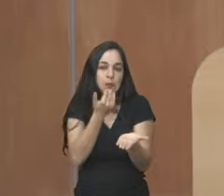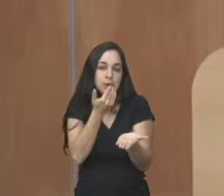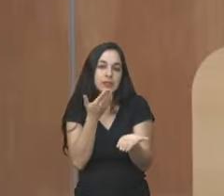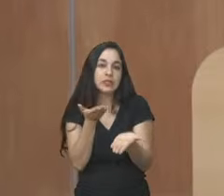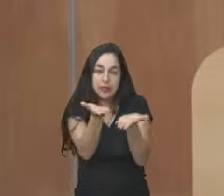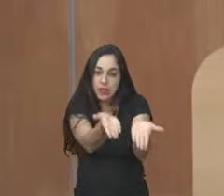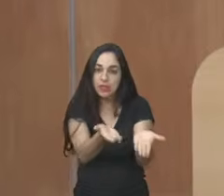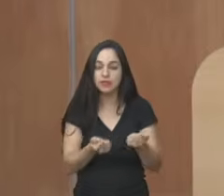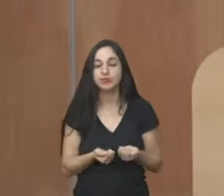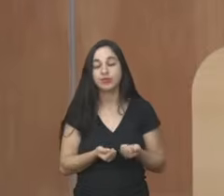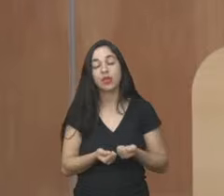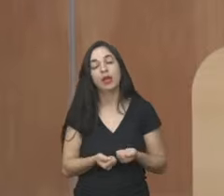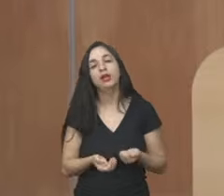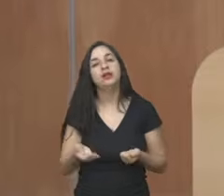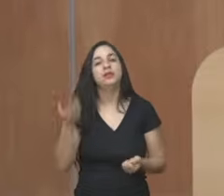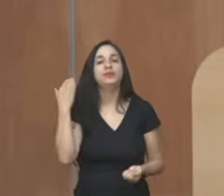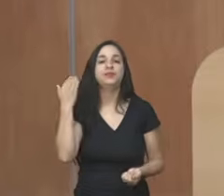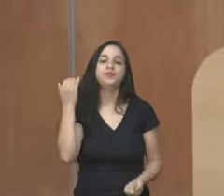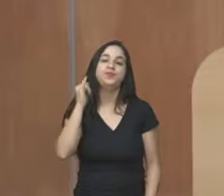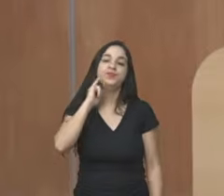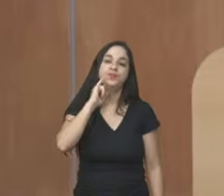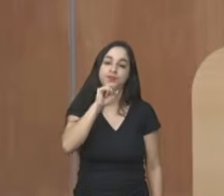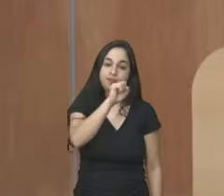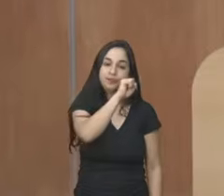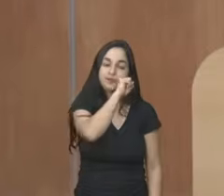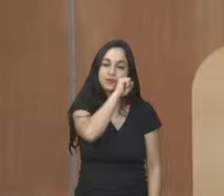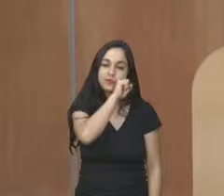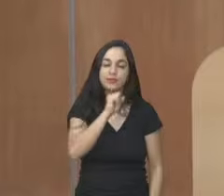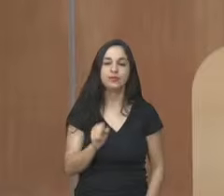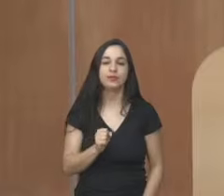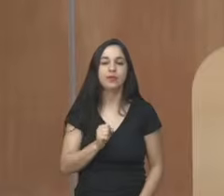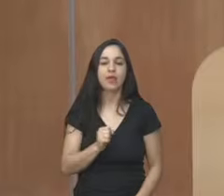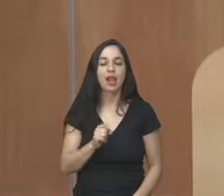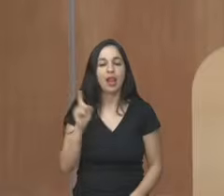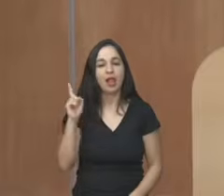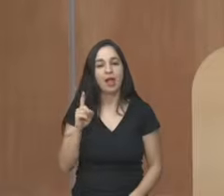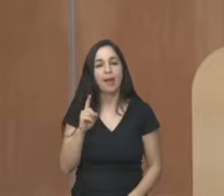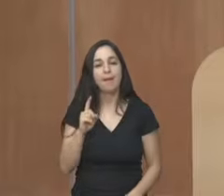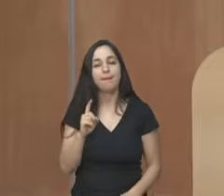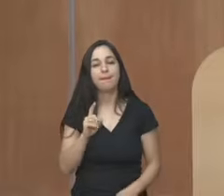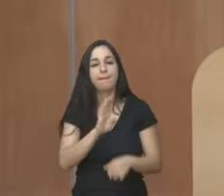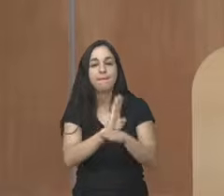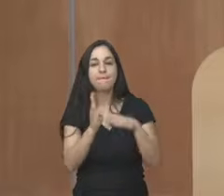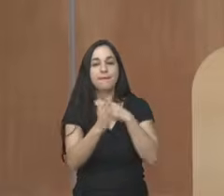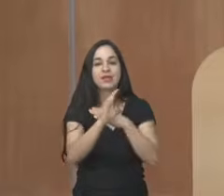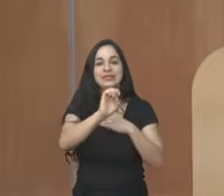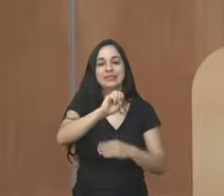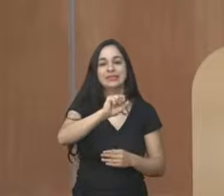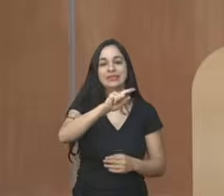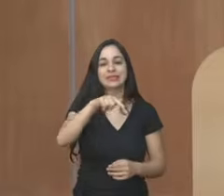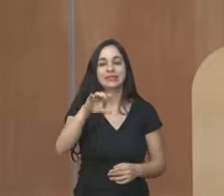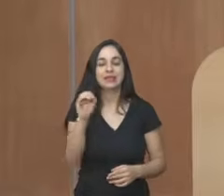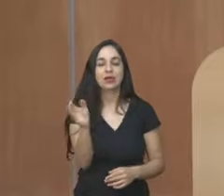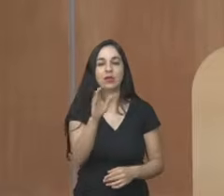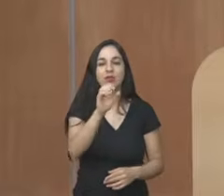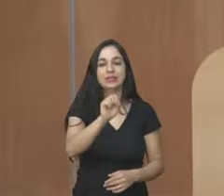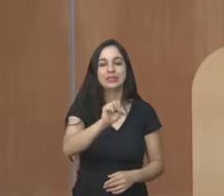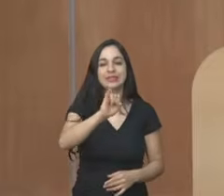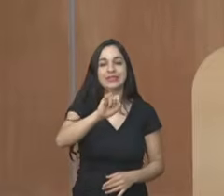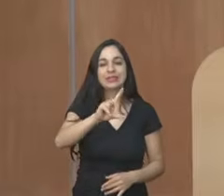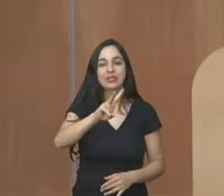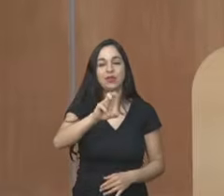Santana, ele abriu lá, em São Silvestre, está lá para ver, casa de passagem, parece um hotel